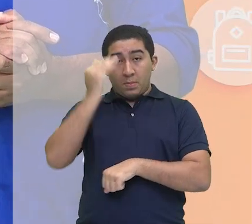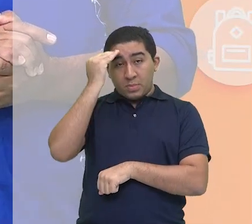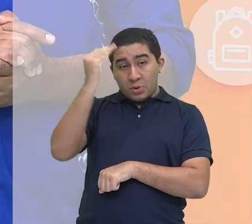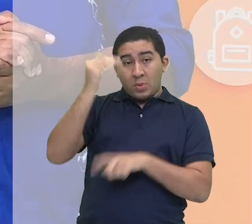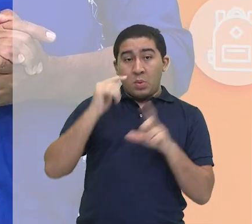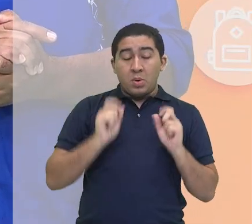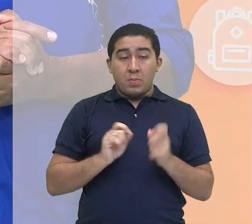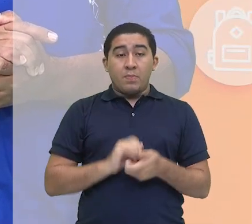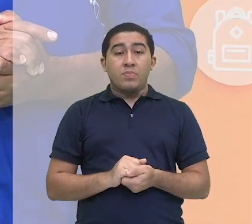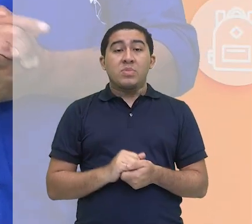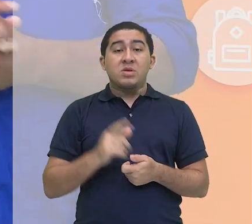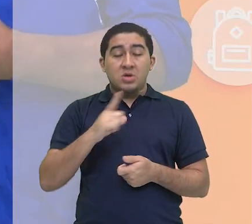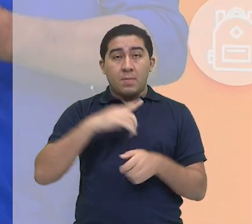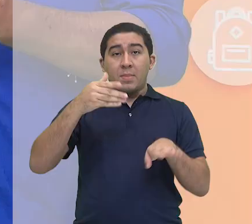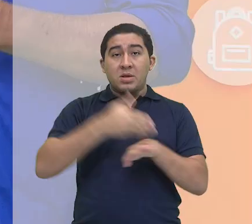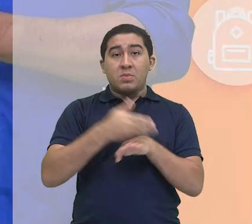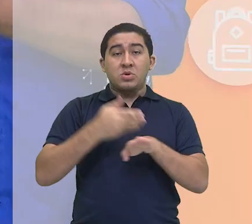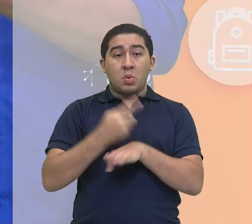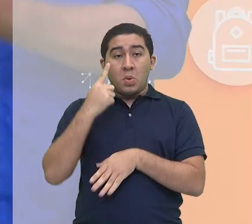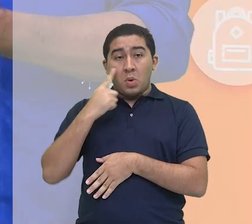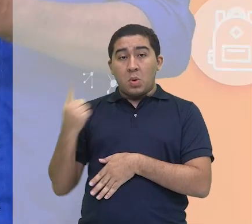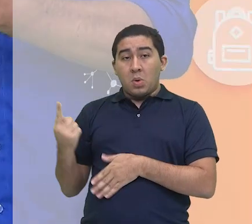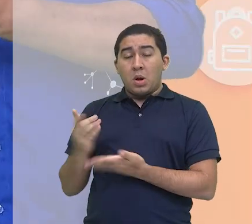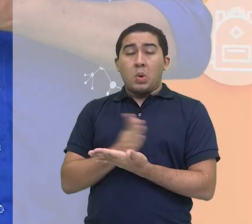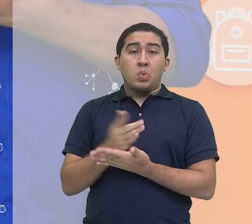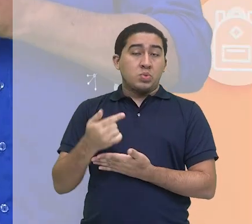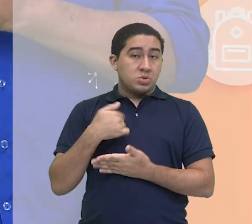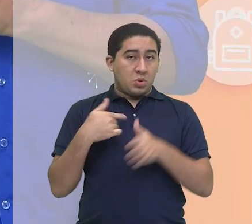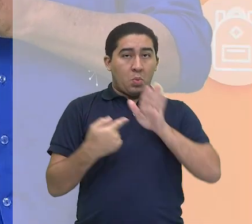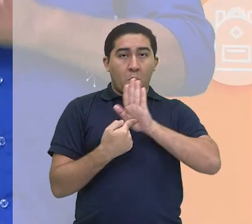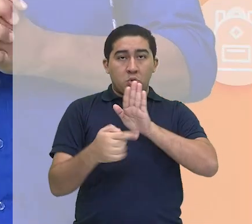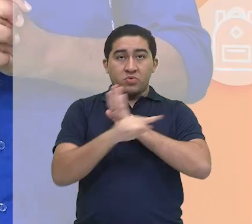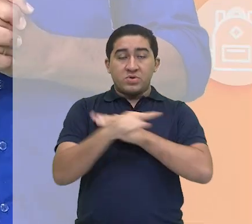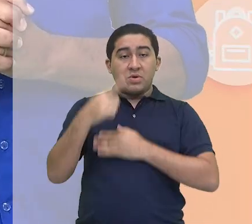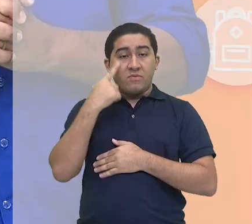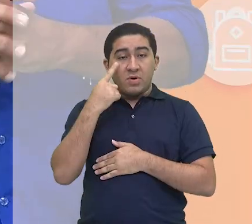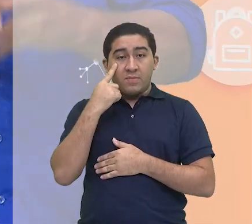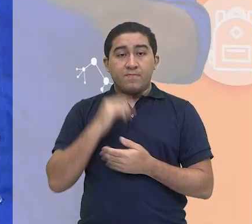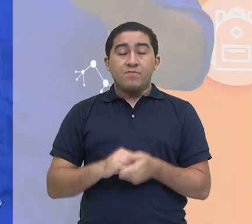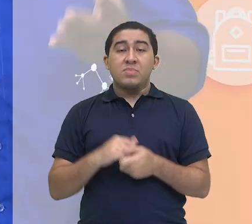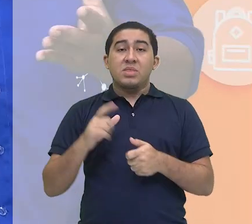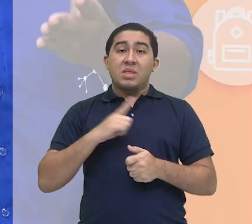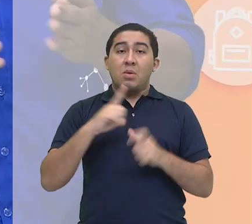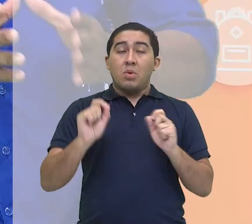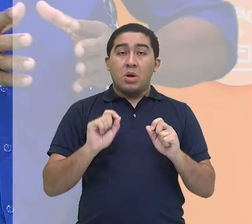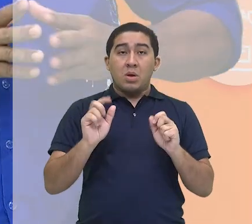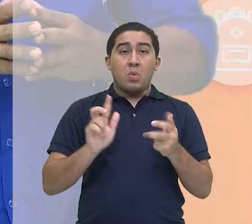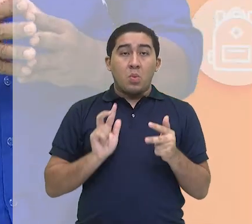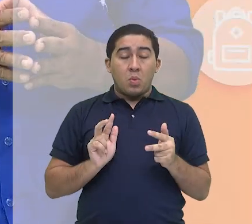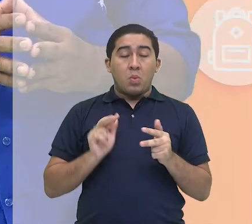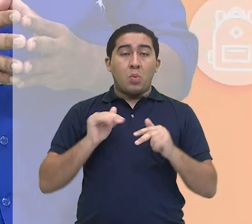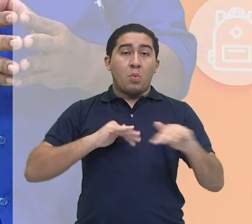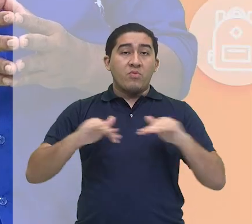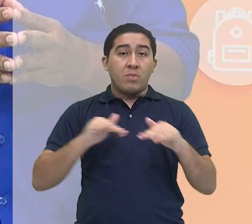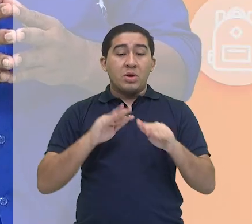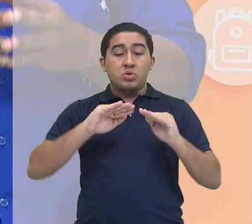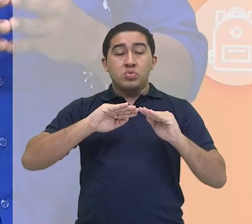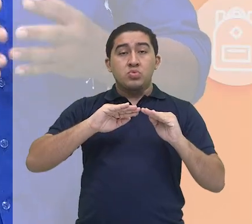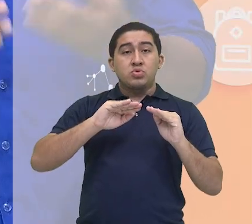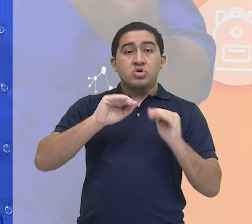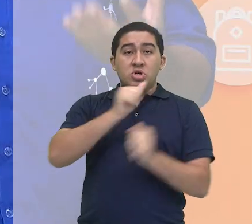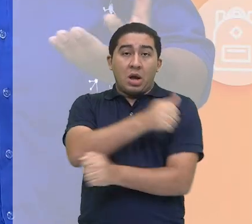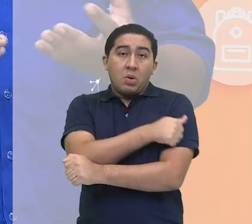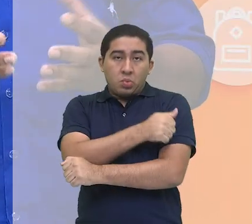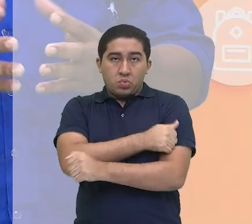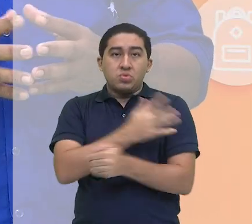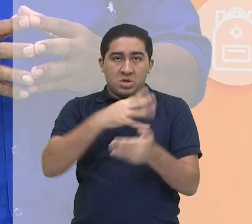de engajamento político, são esses aqui, alguns que eu estou trazendo aqui para vocês, os movimentos estudantis, nas escolas,